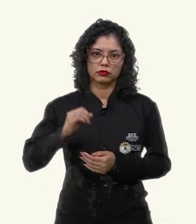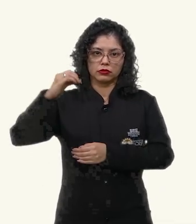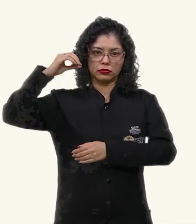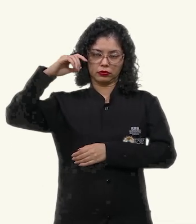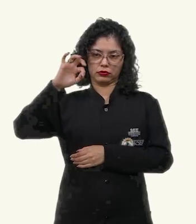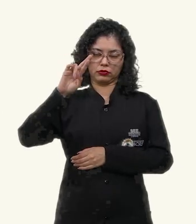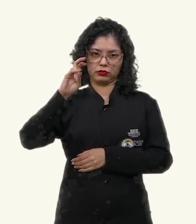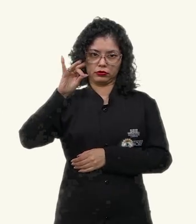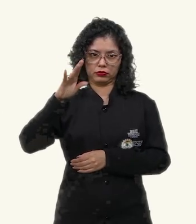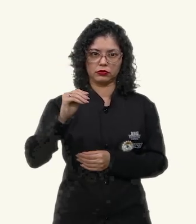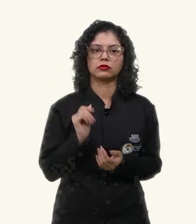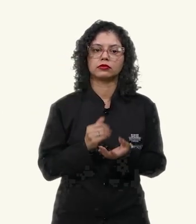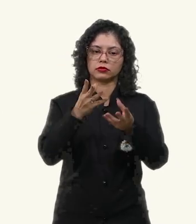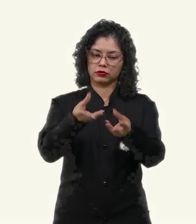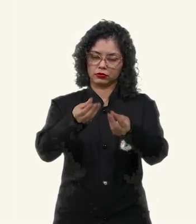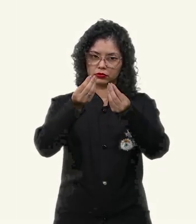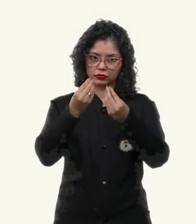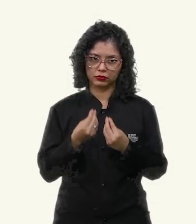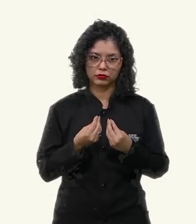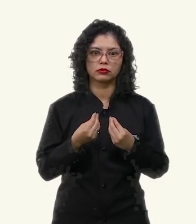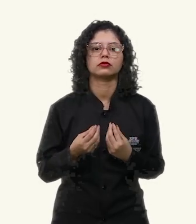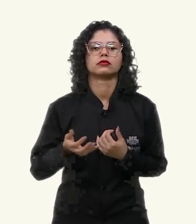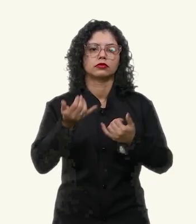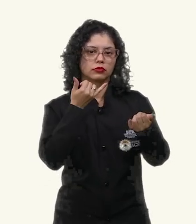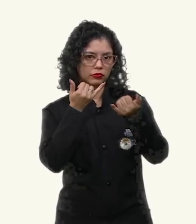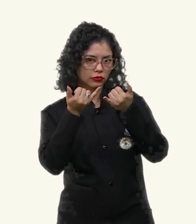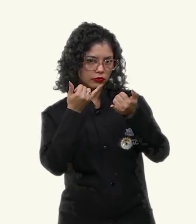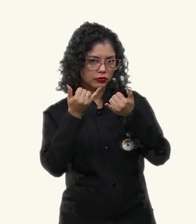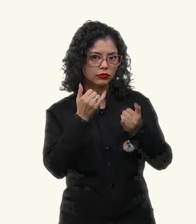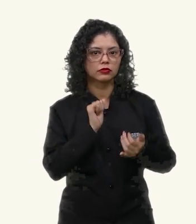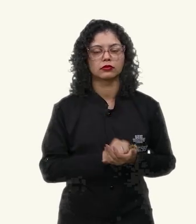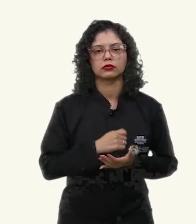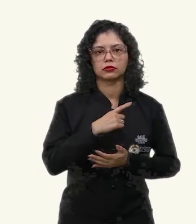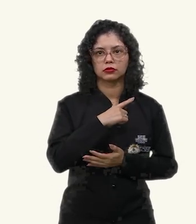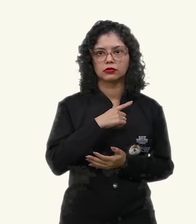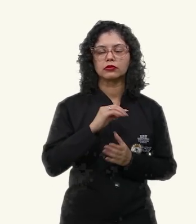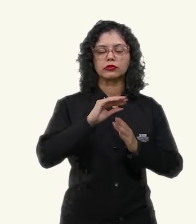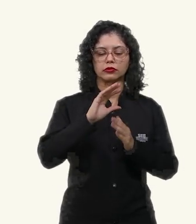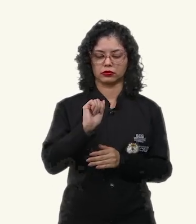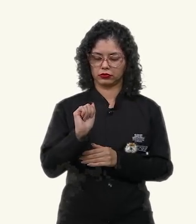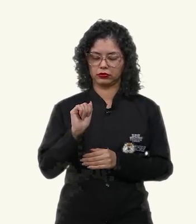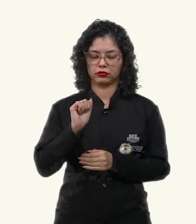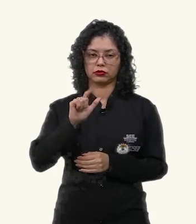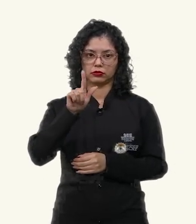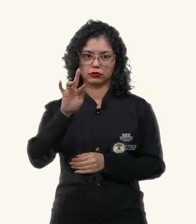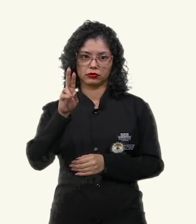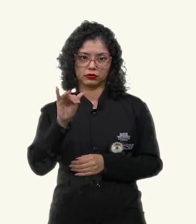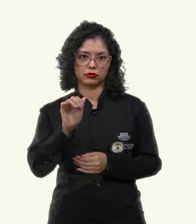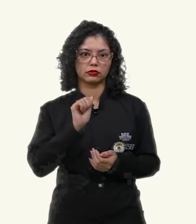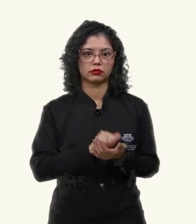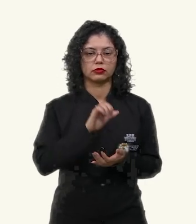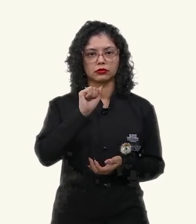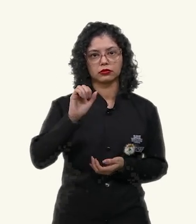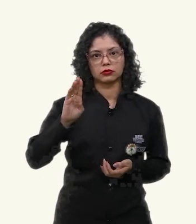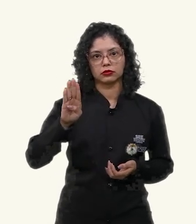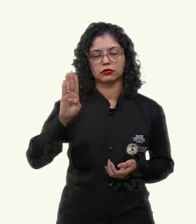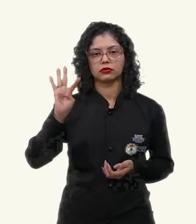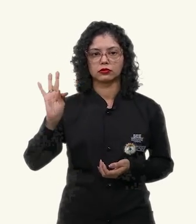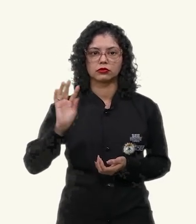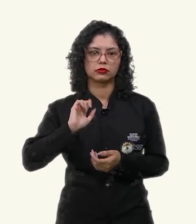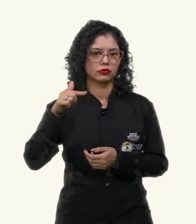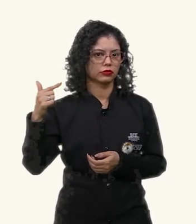a operadora. Então, por exemplo, aqui as programadoras, a gente tem aí a Amazon Sat, tem a Globo, tem a SBT,